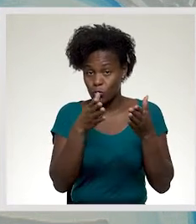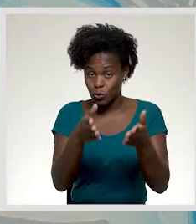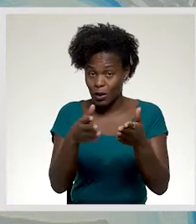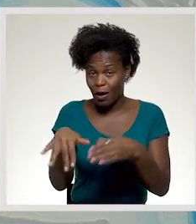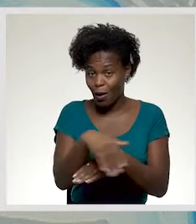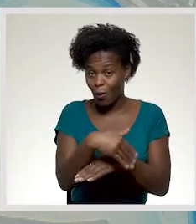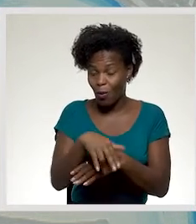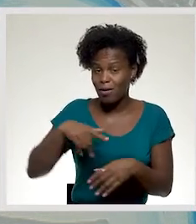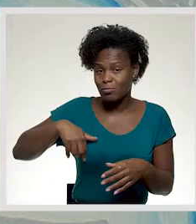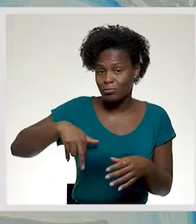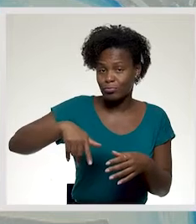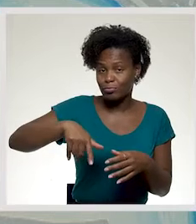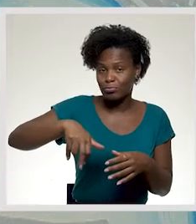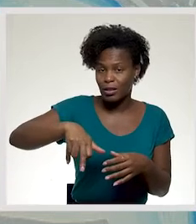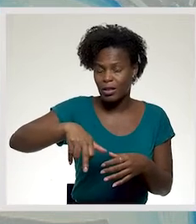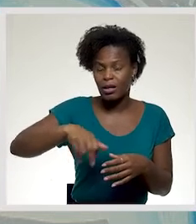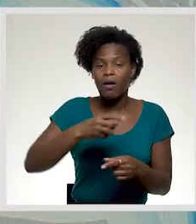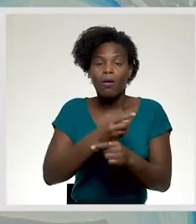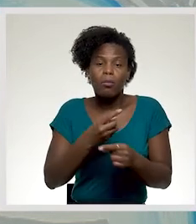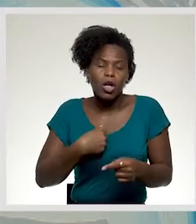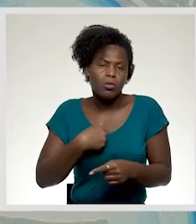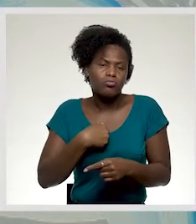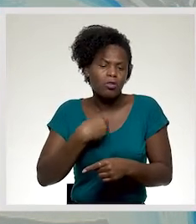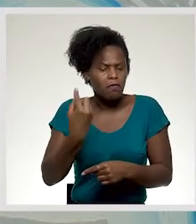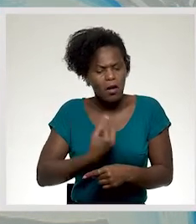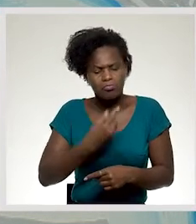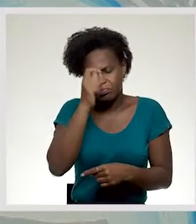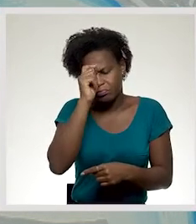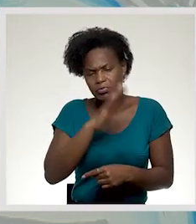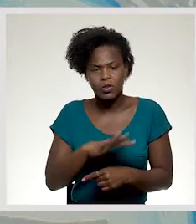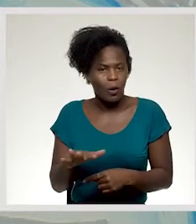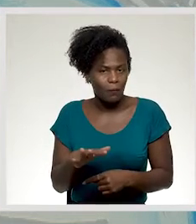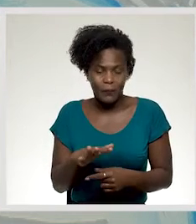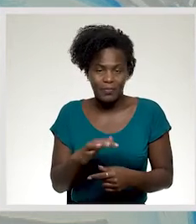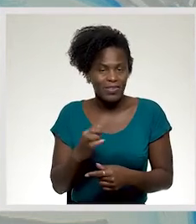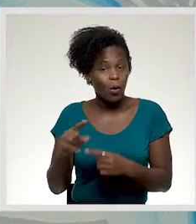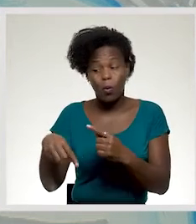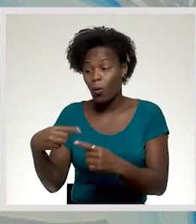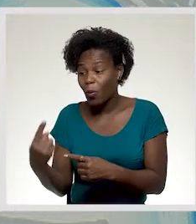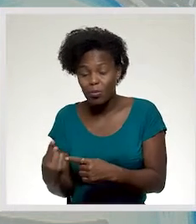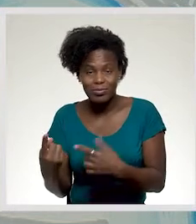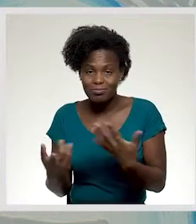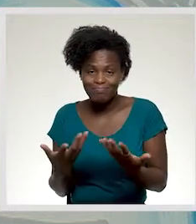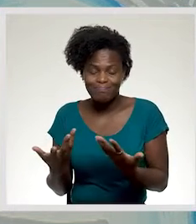rua, deve ser por puro cumprimento do dever, não por outras